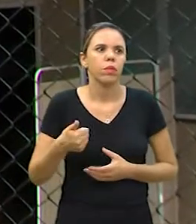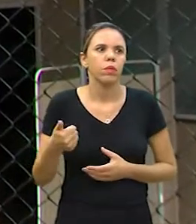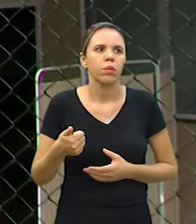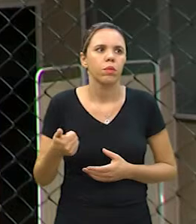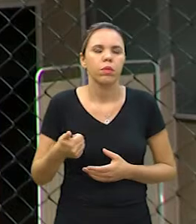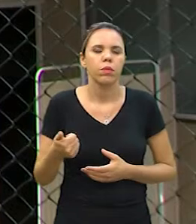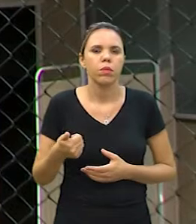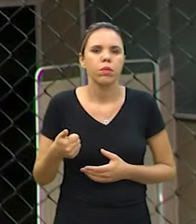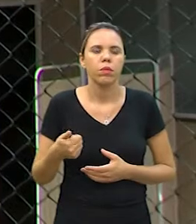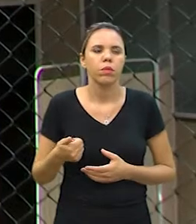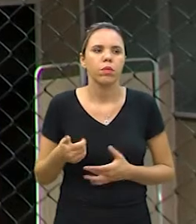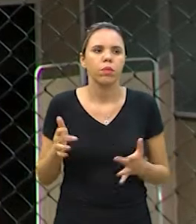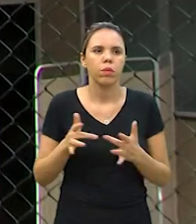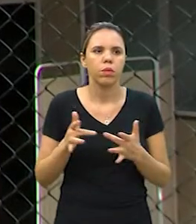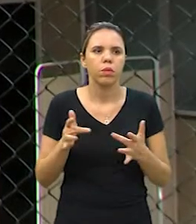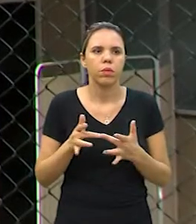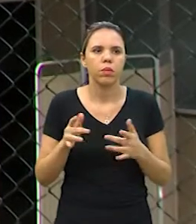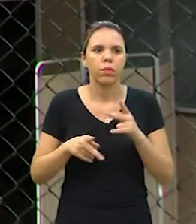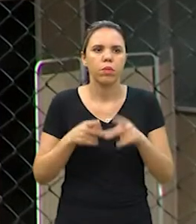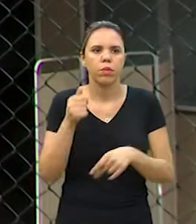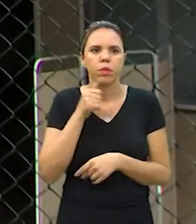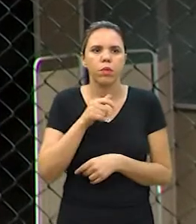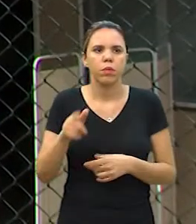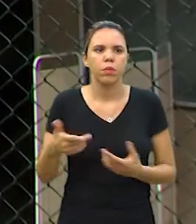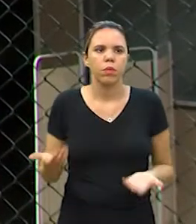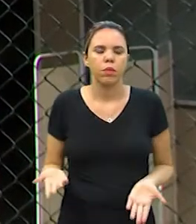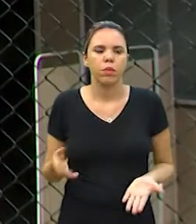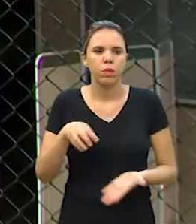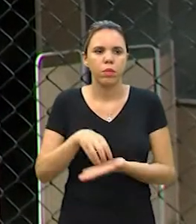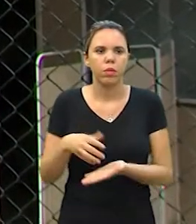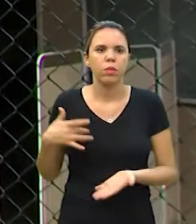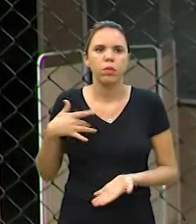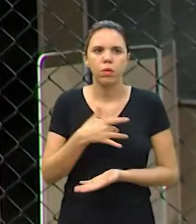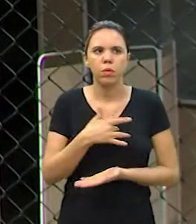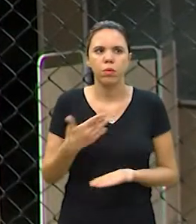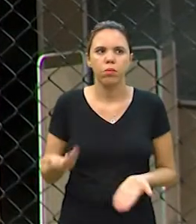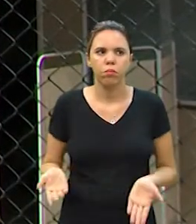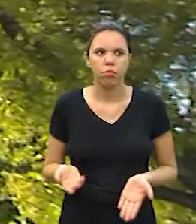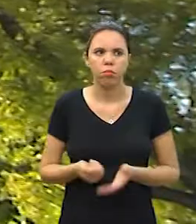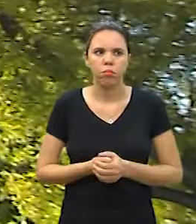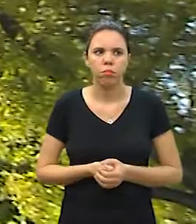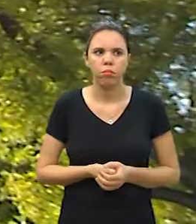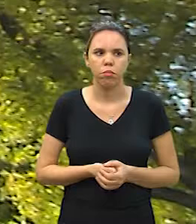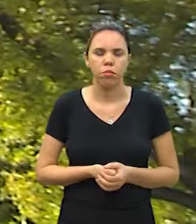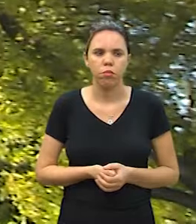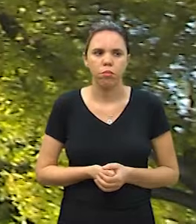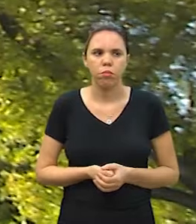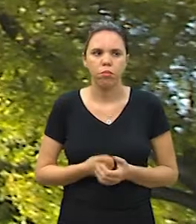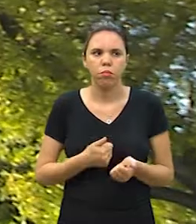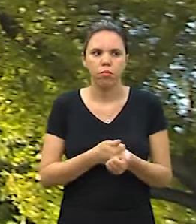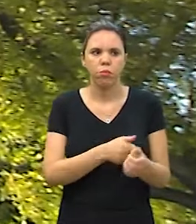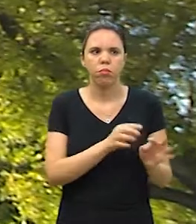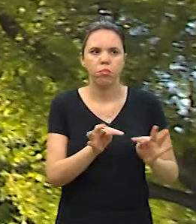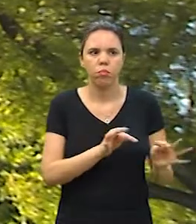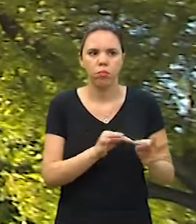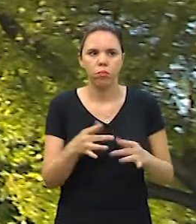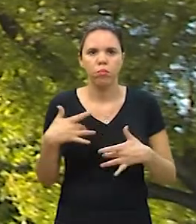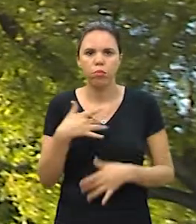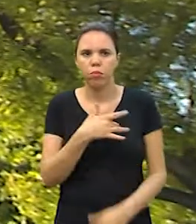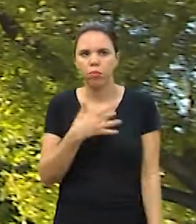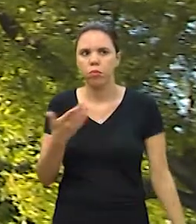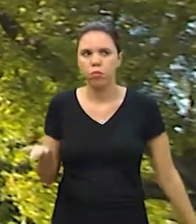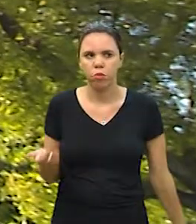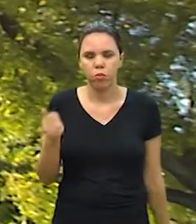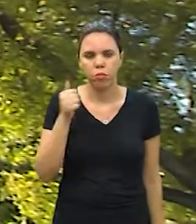quem está mais em contato direto com a mulher é a unidade básica de saúde, né? Então, o acompanhamento da